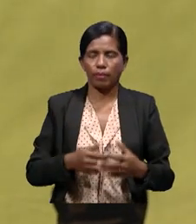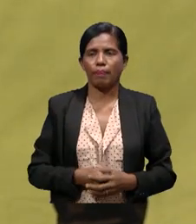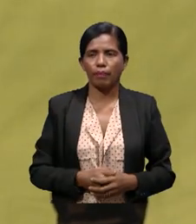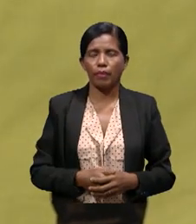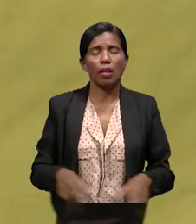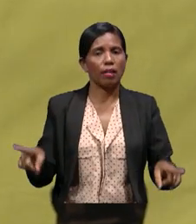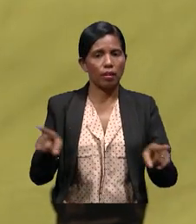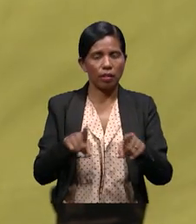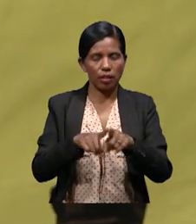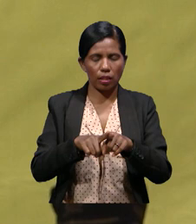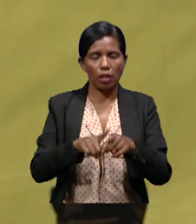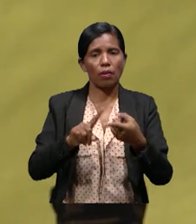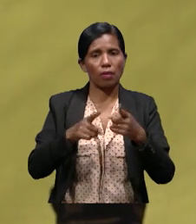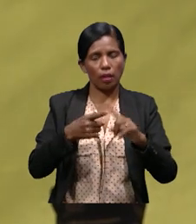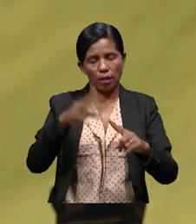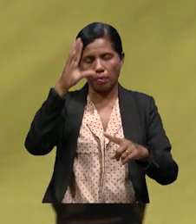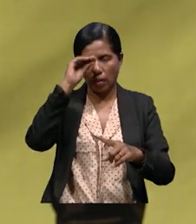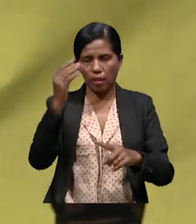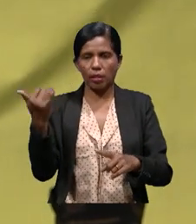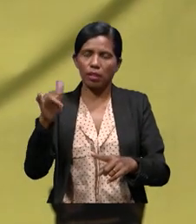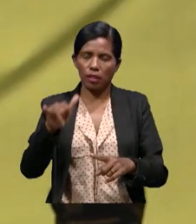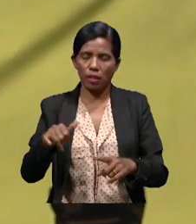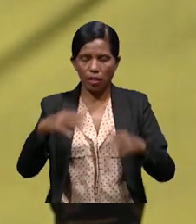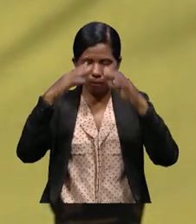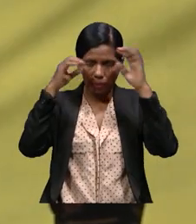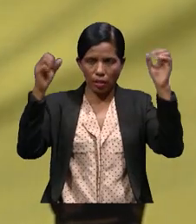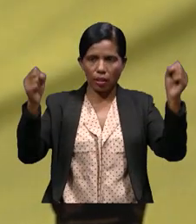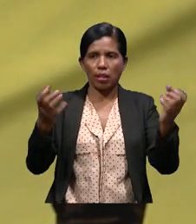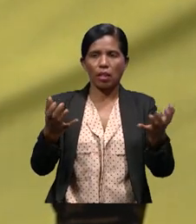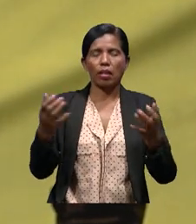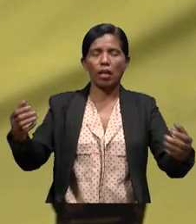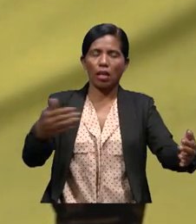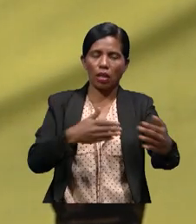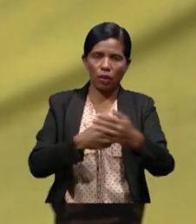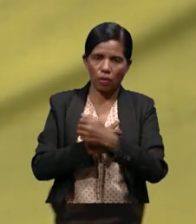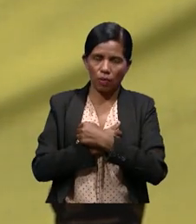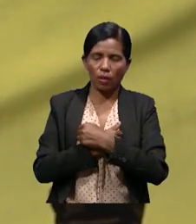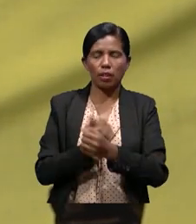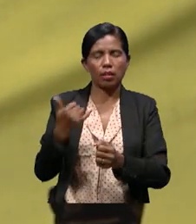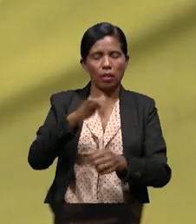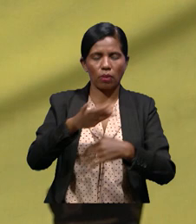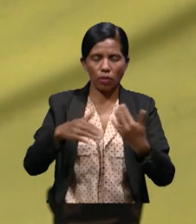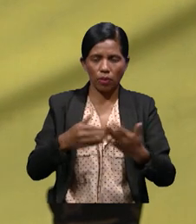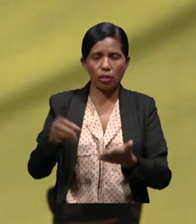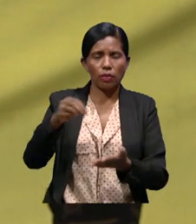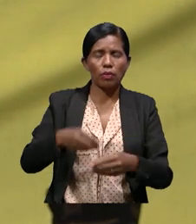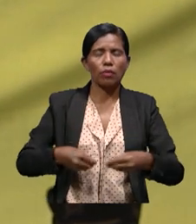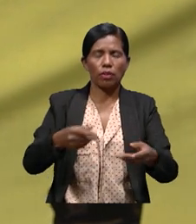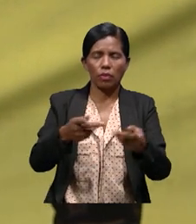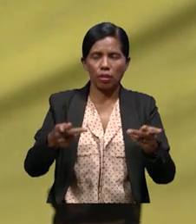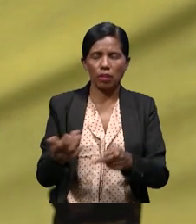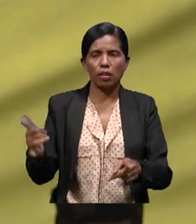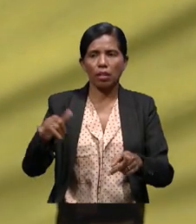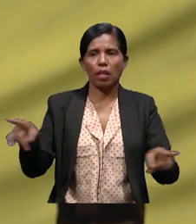nessa mosba, manemalo que Sira. Presidente da República, a cara que a tua coca Sira outro. Para tu criar condições para Sira Tubela, sai a